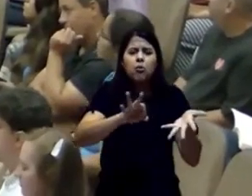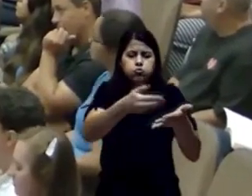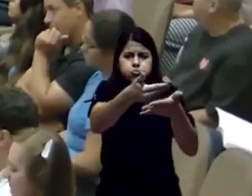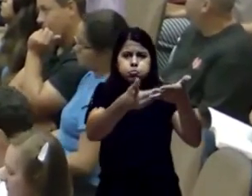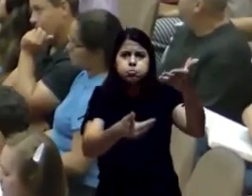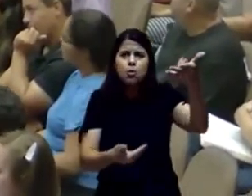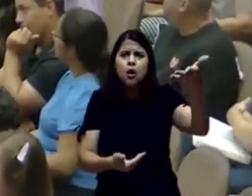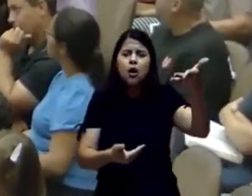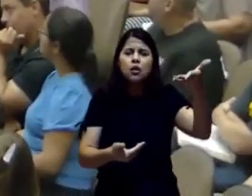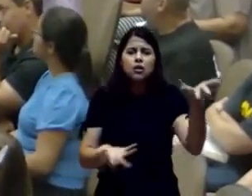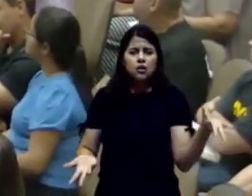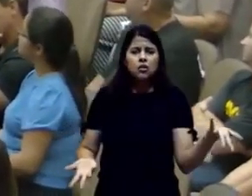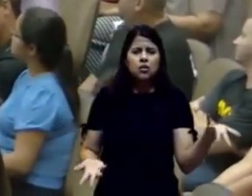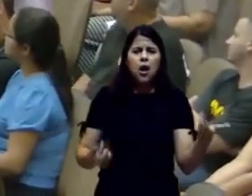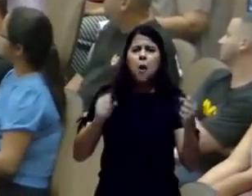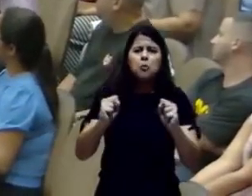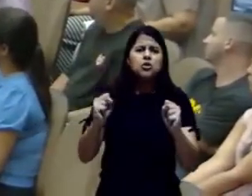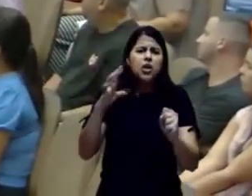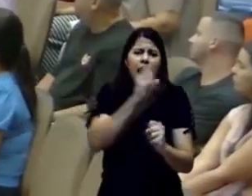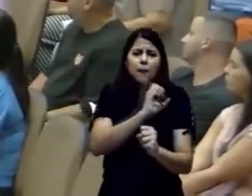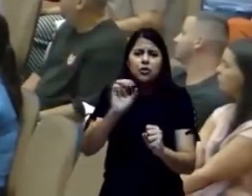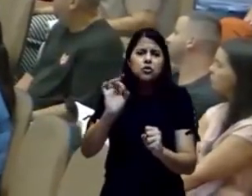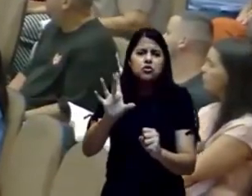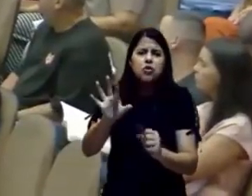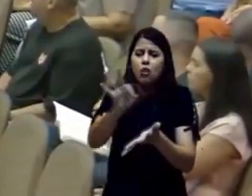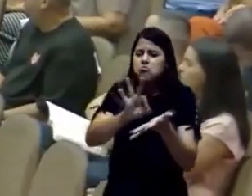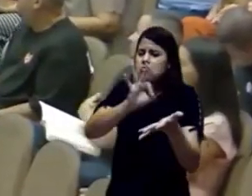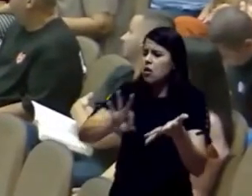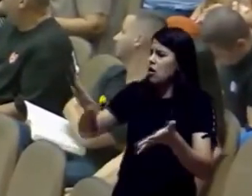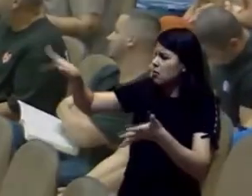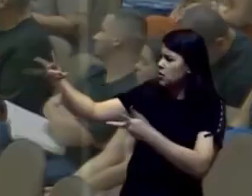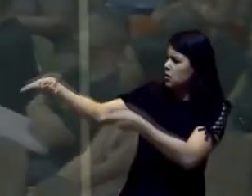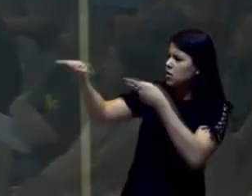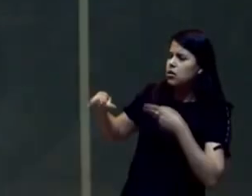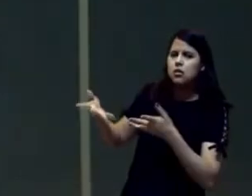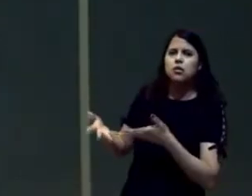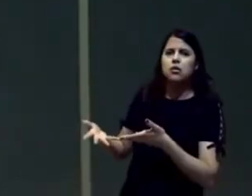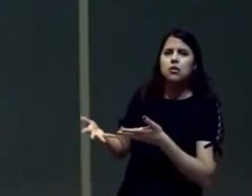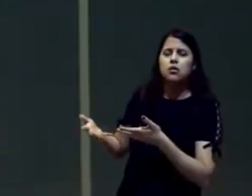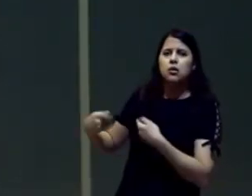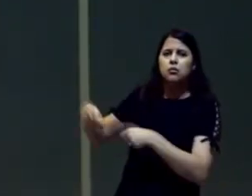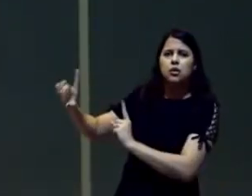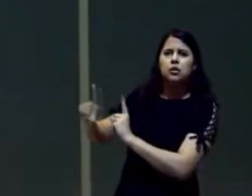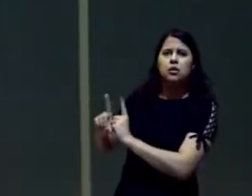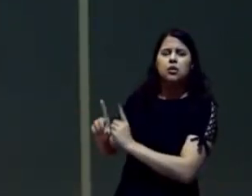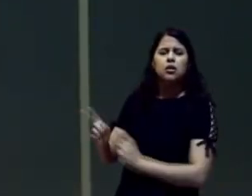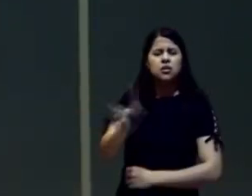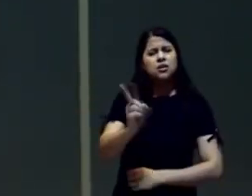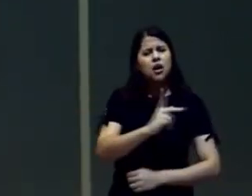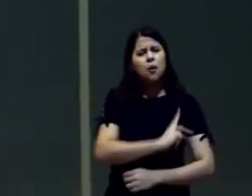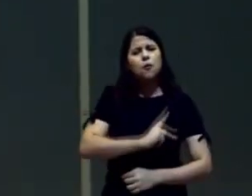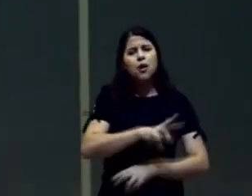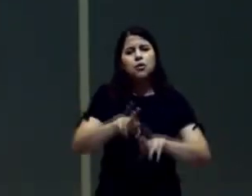que chegaria na mão de Timóteo dizendo: Timóteo, venha me encontrar porque a coisa ficou preta e eu estou para morrer e eu preciso te entregar alguma coisa. Mas não,